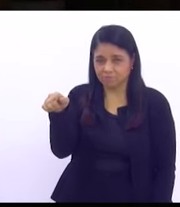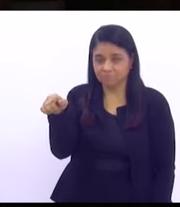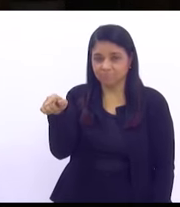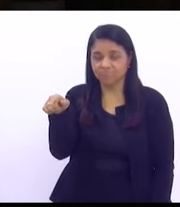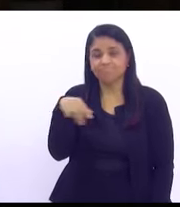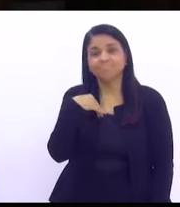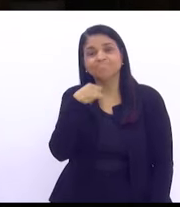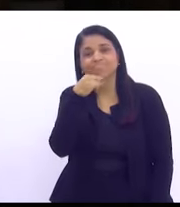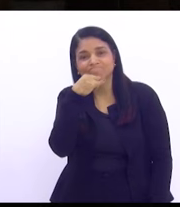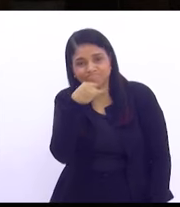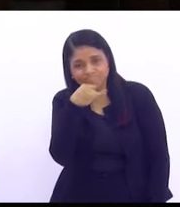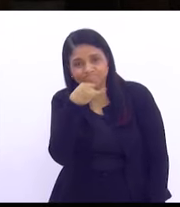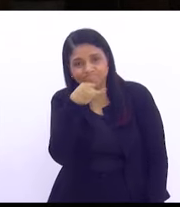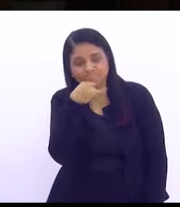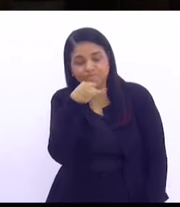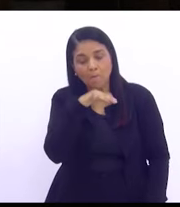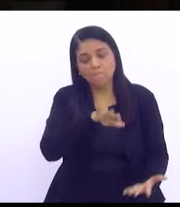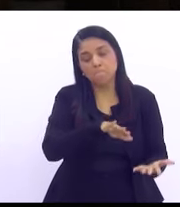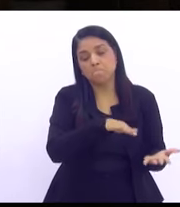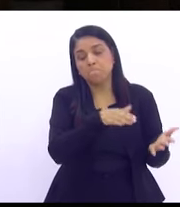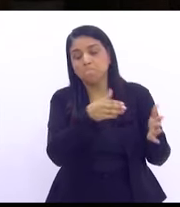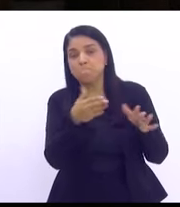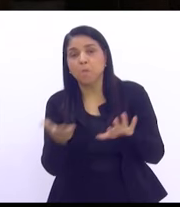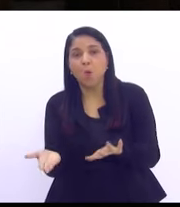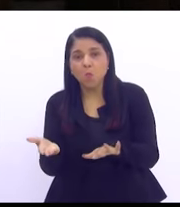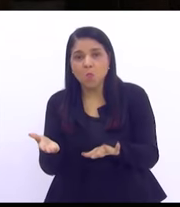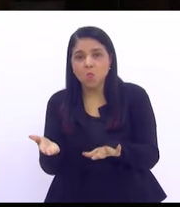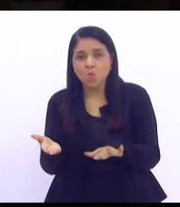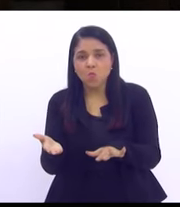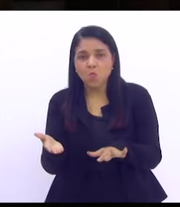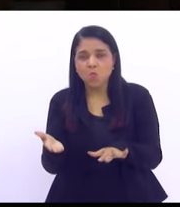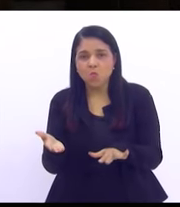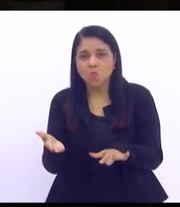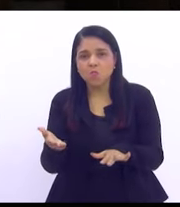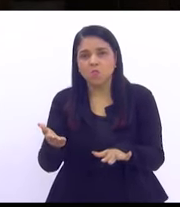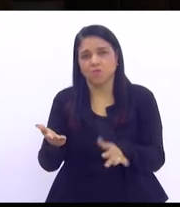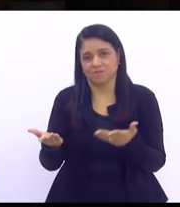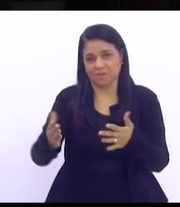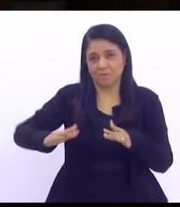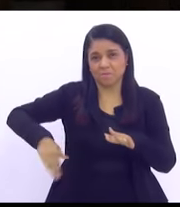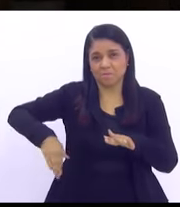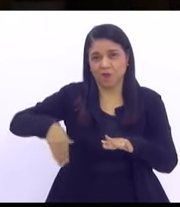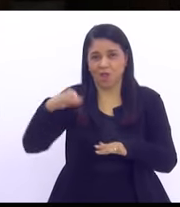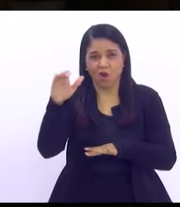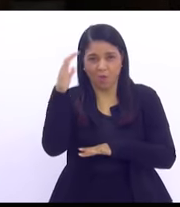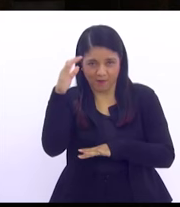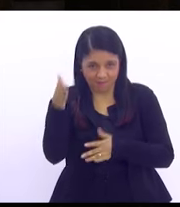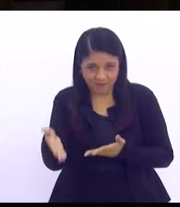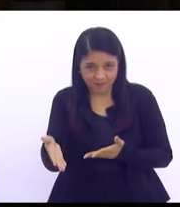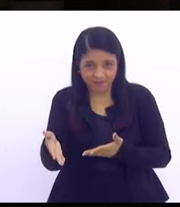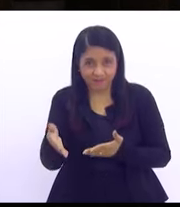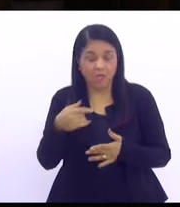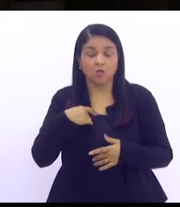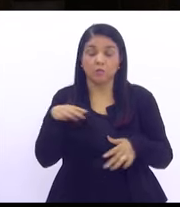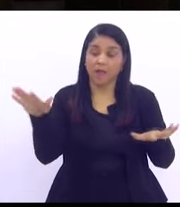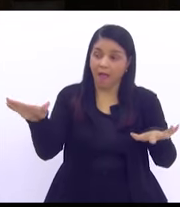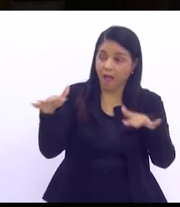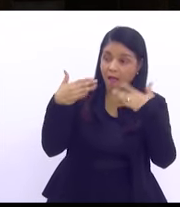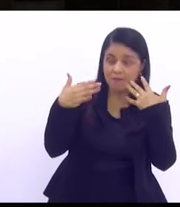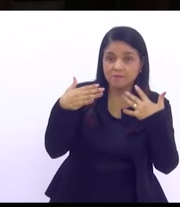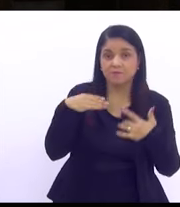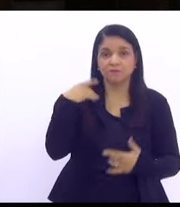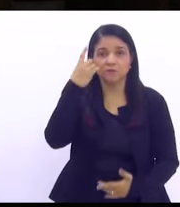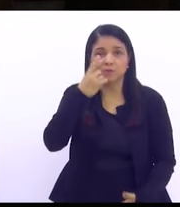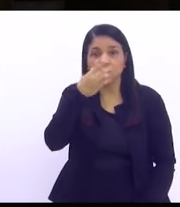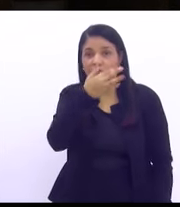infelizmente perdeu a sua vida. E aí eu chamo também a atenção dos deputados federais e dos senadores para